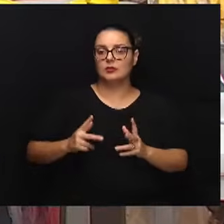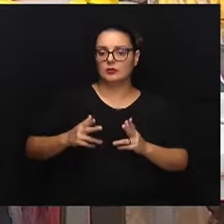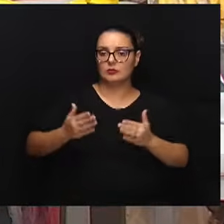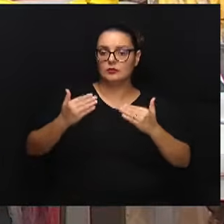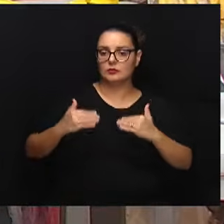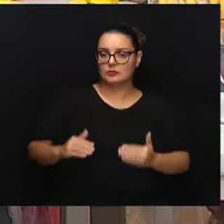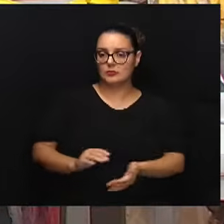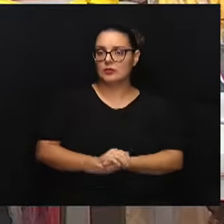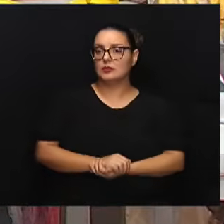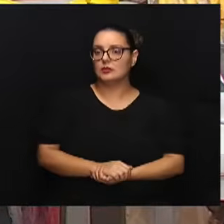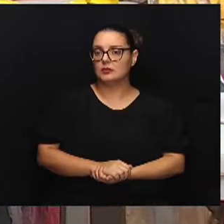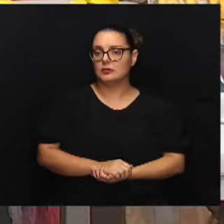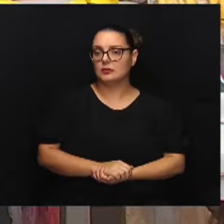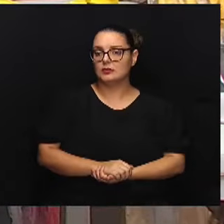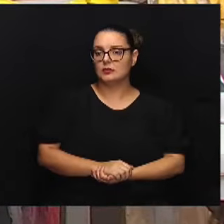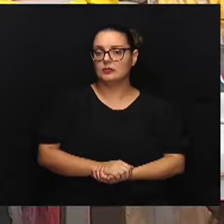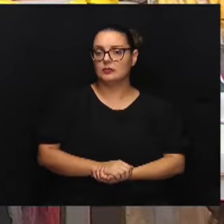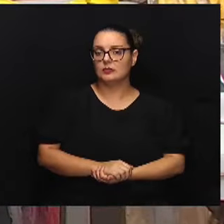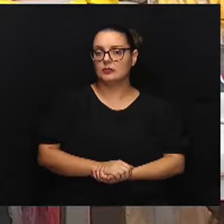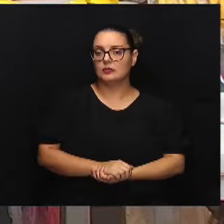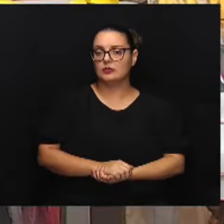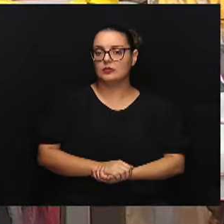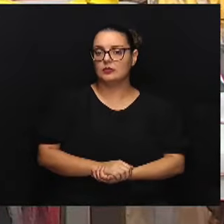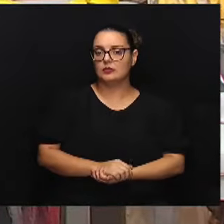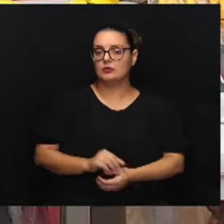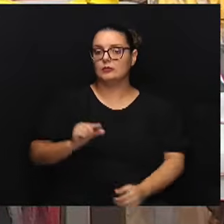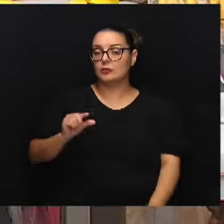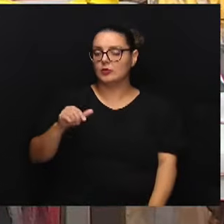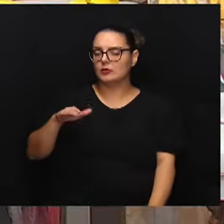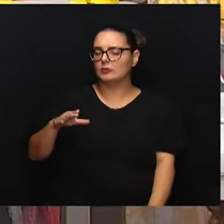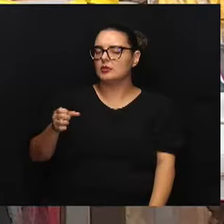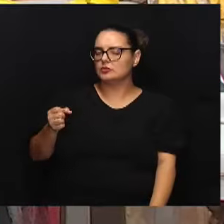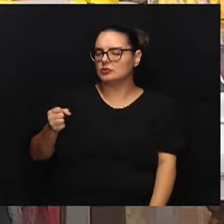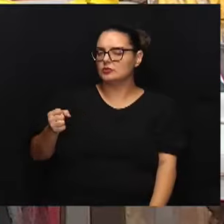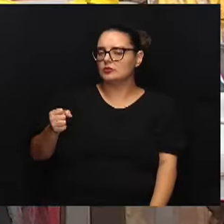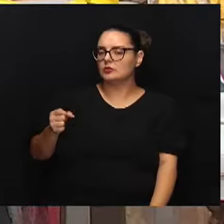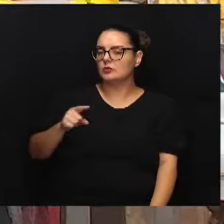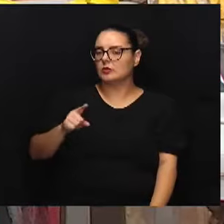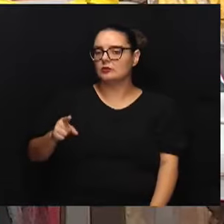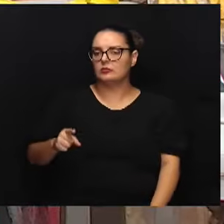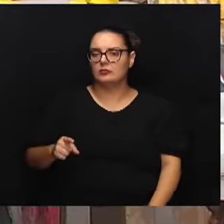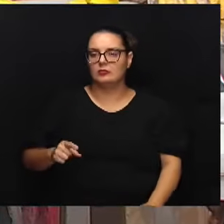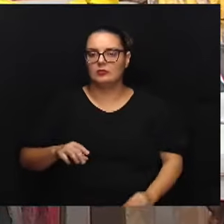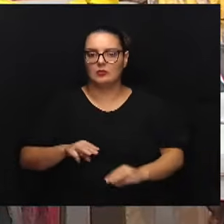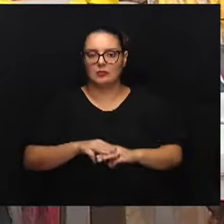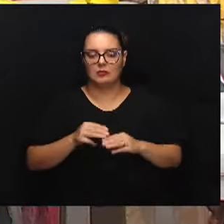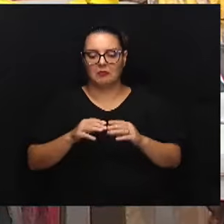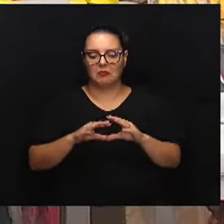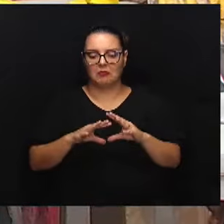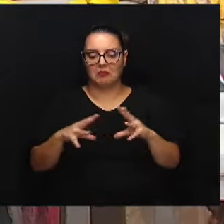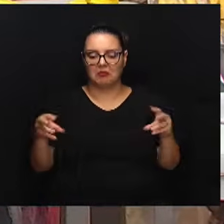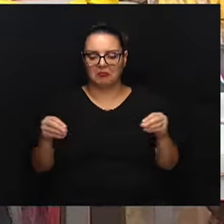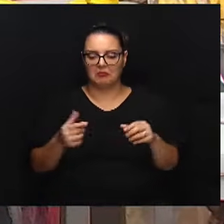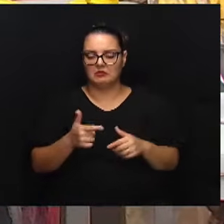baixo. Vou colocar um pouquinho só de branco para não ficar aquele marrom liso.